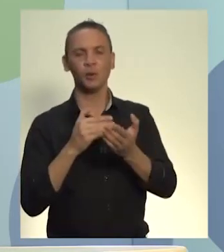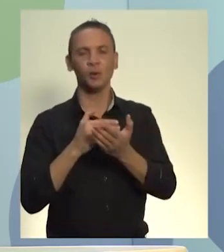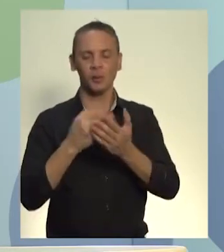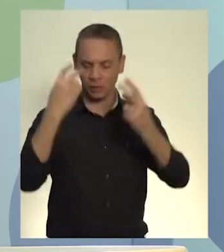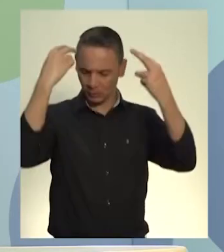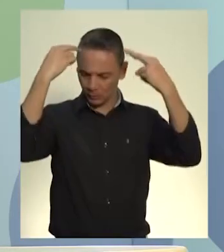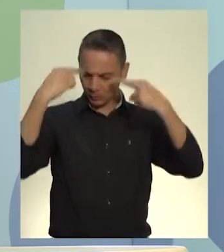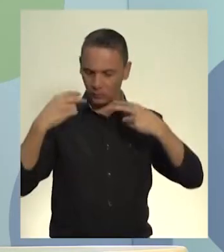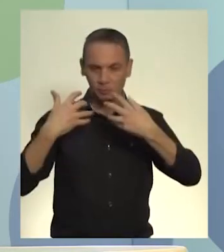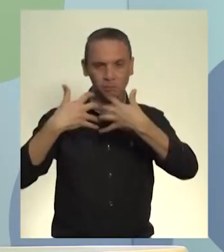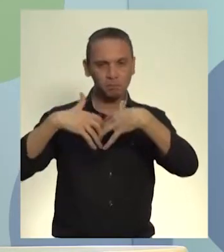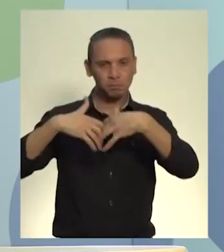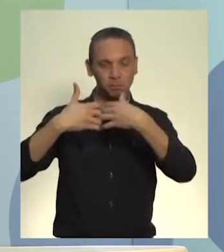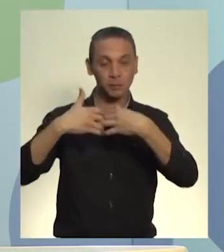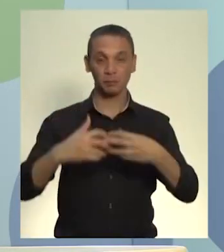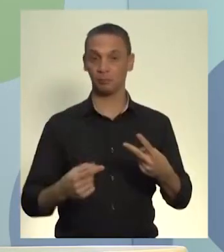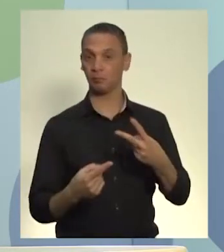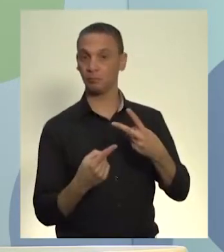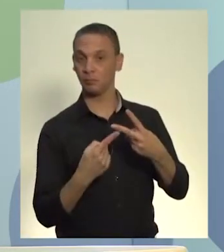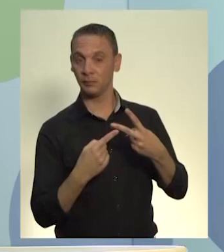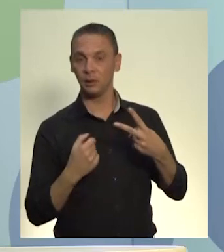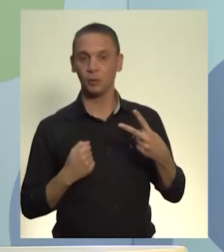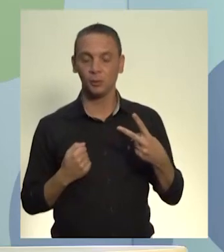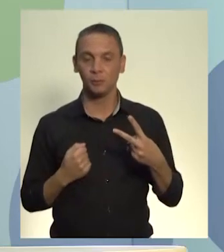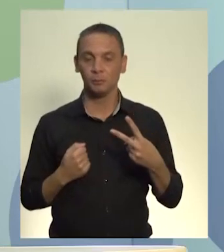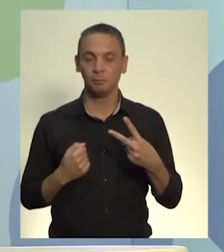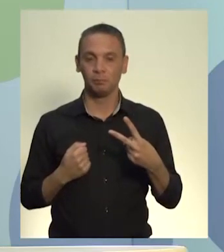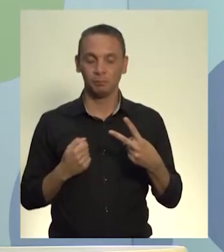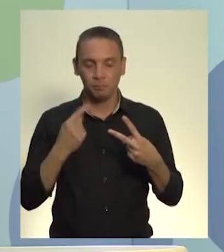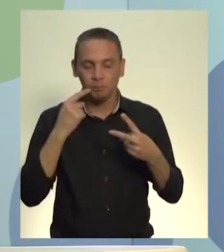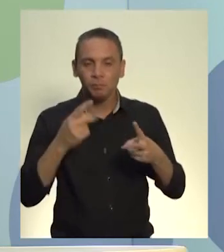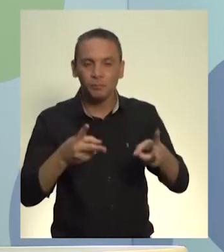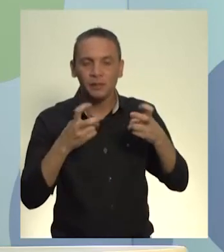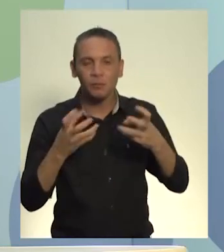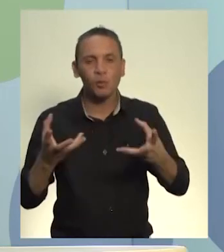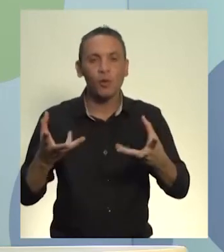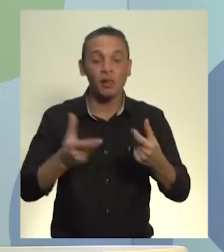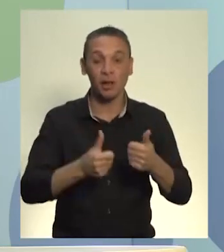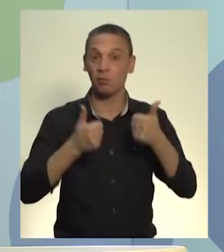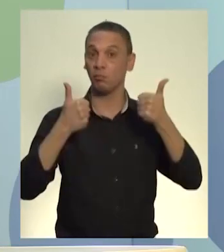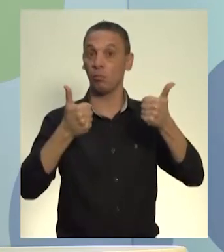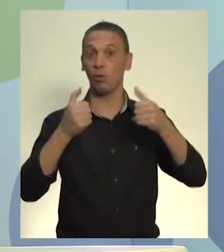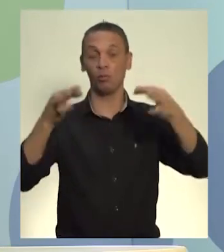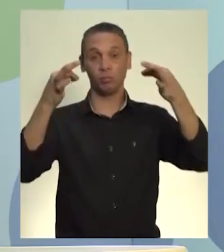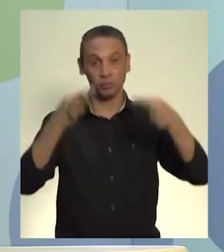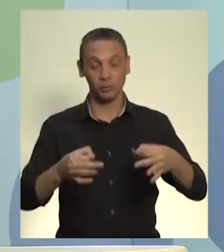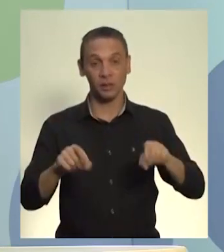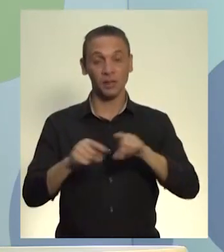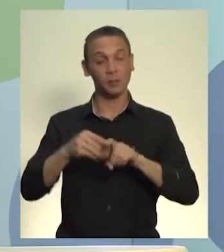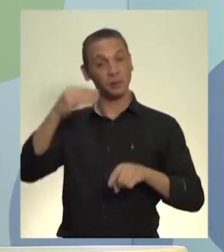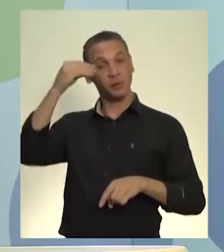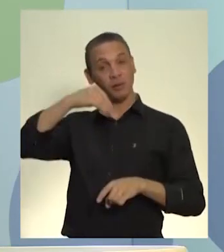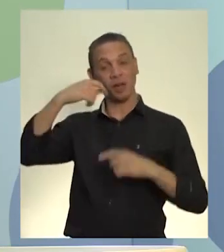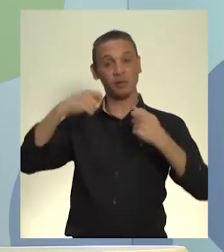olhar para vocês. Depois, a gente percebeu pontos fortes e fragilidades,